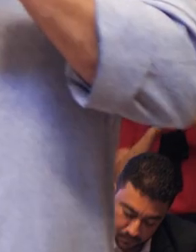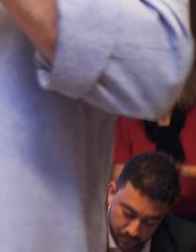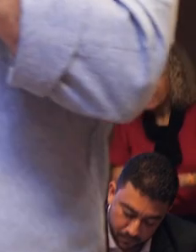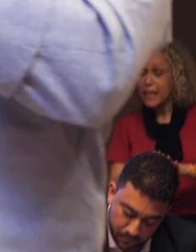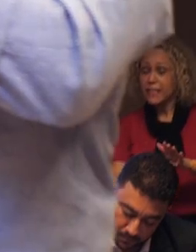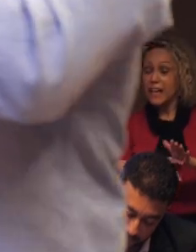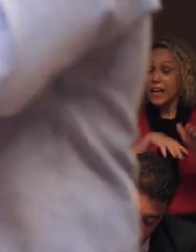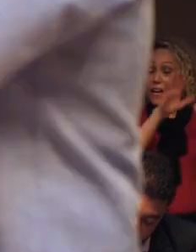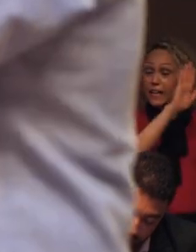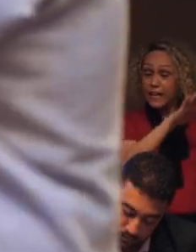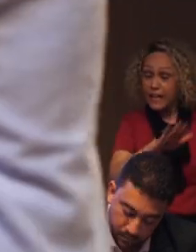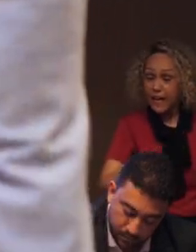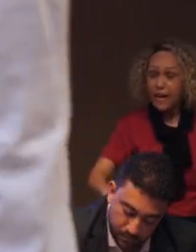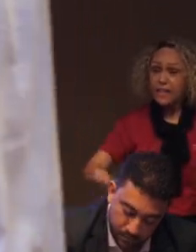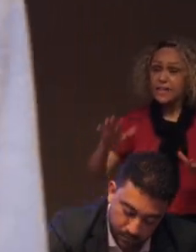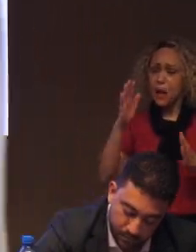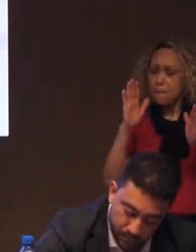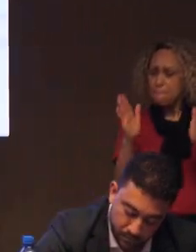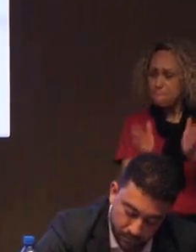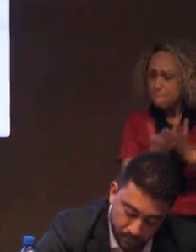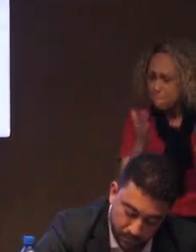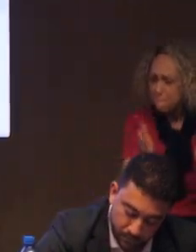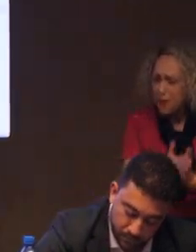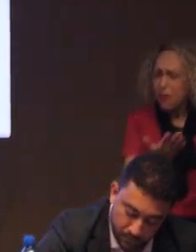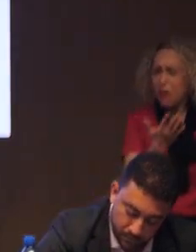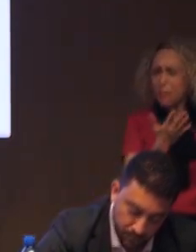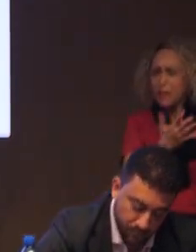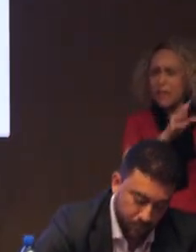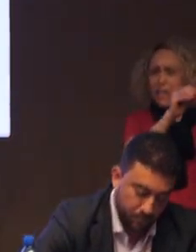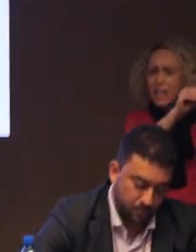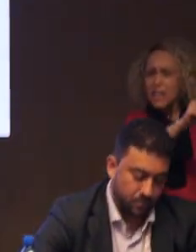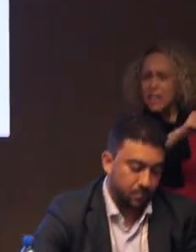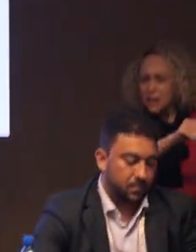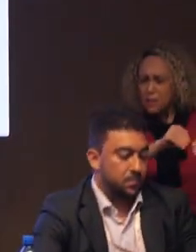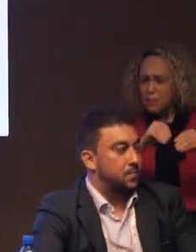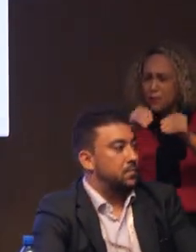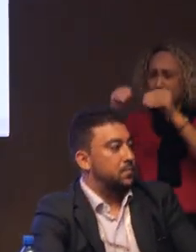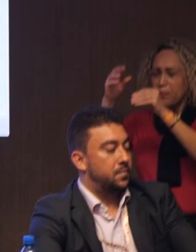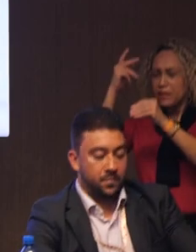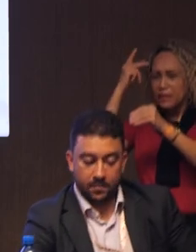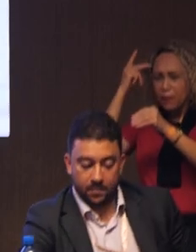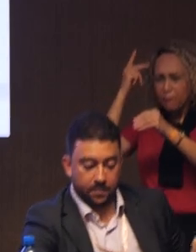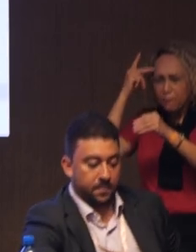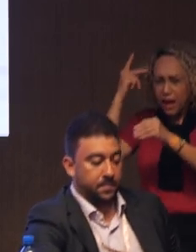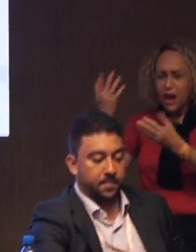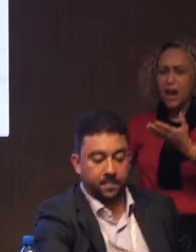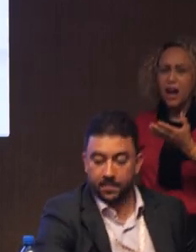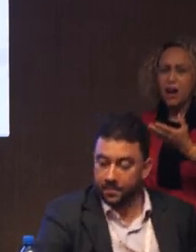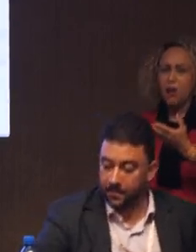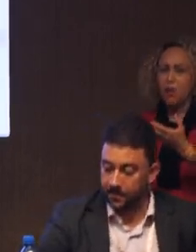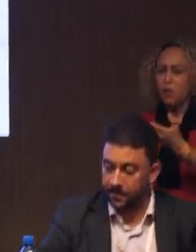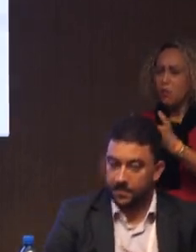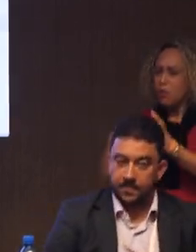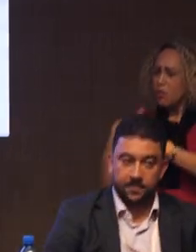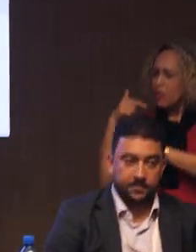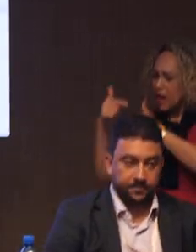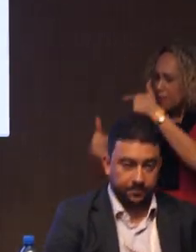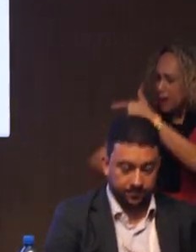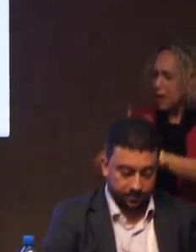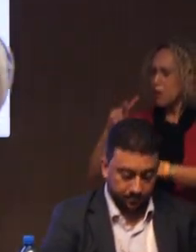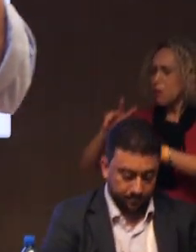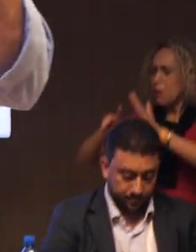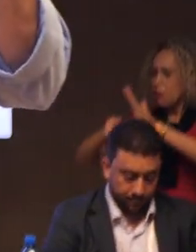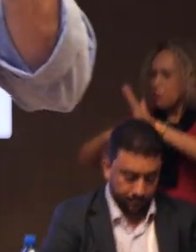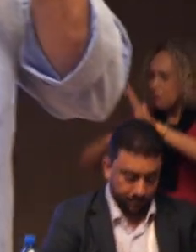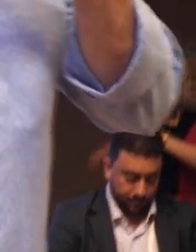sede, veio para São Paulo, estudou, sindicalizou, fez luta sindical, ajudou